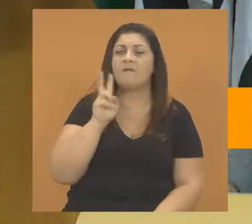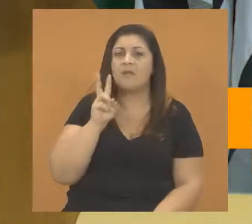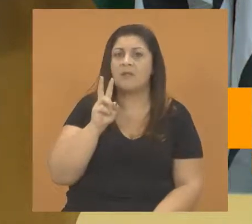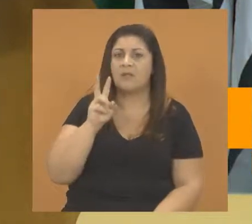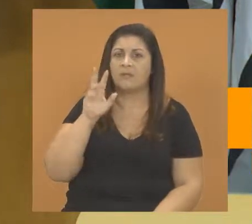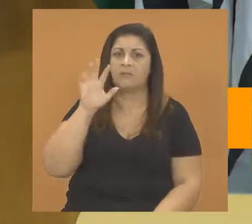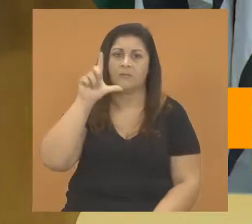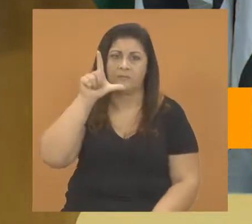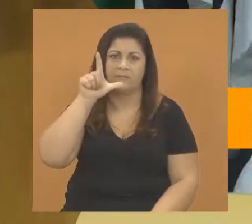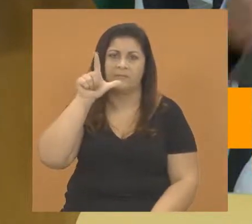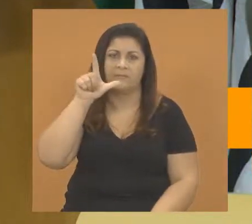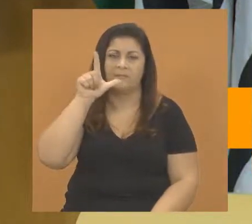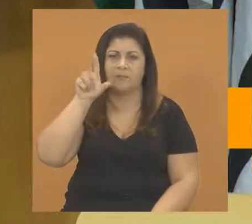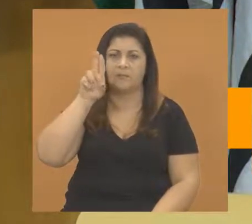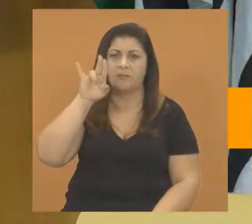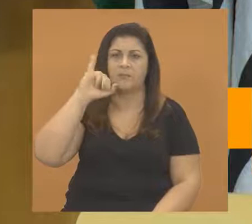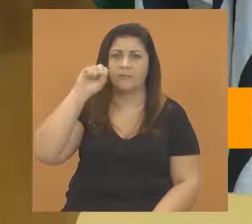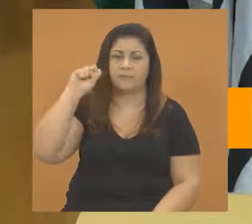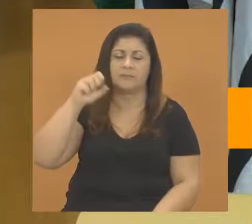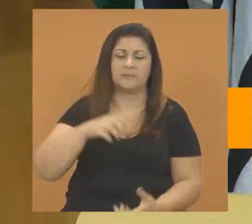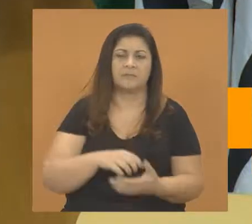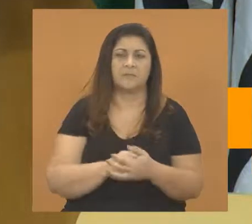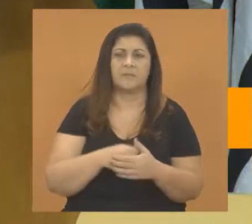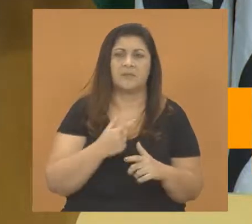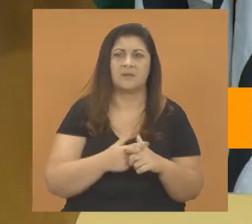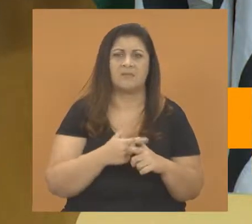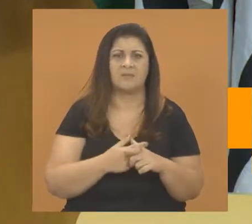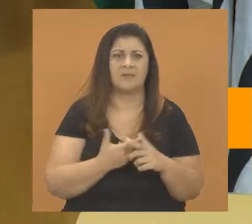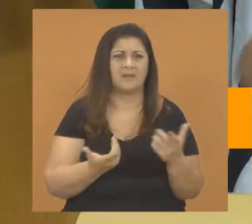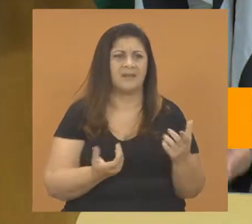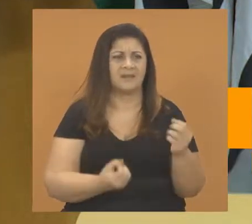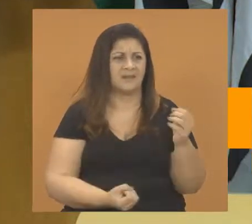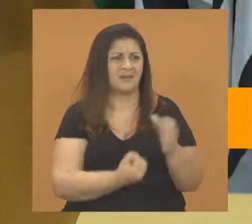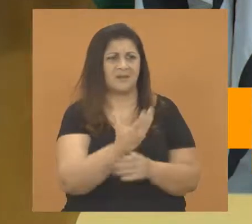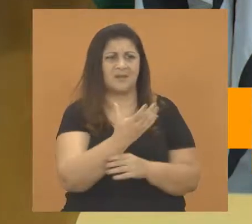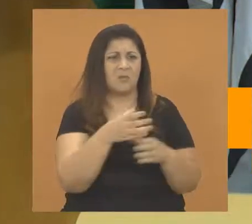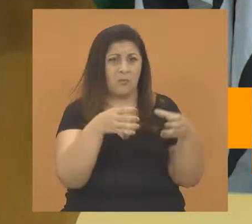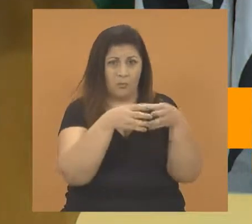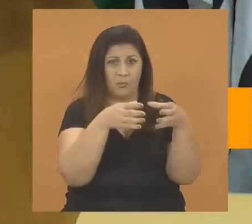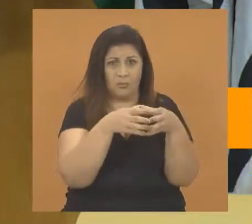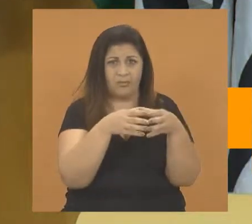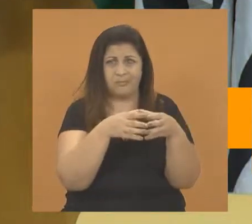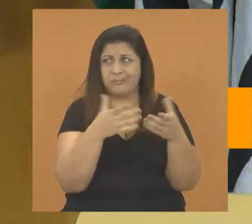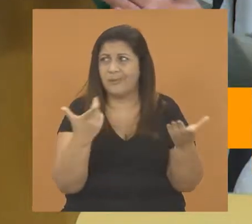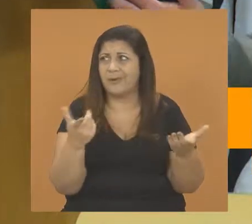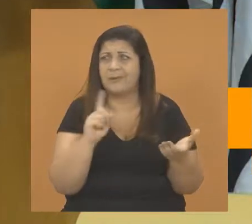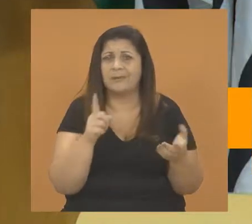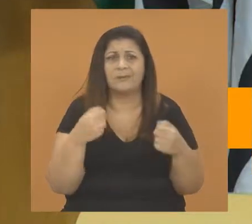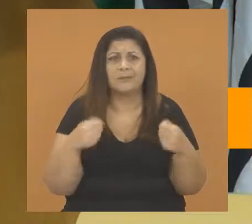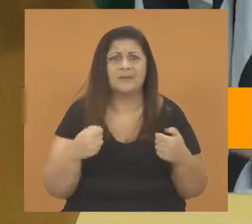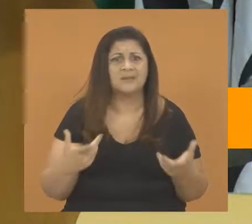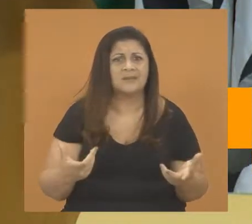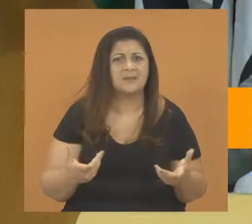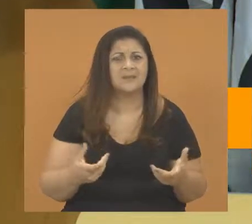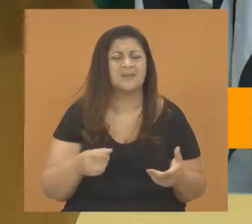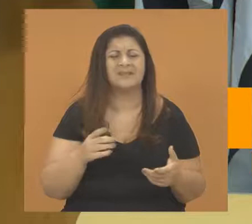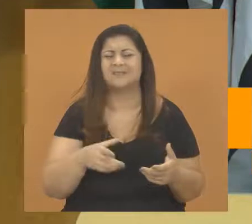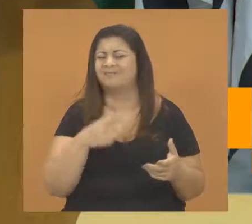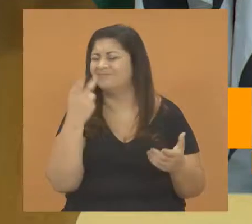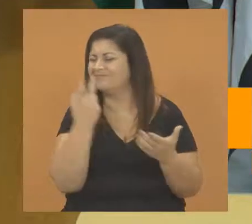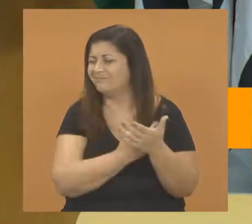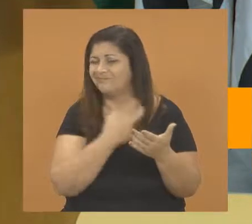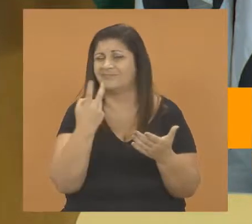urbana criada no momento na minha opinião inapropriado que a gente tá vendo aí só está fazendo besteira